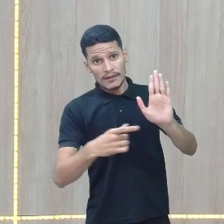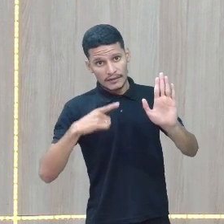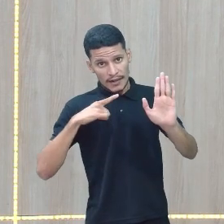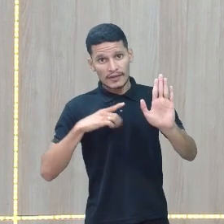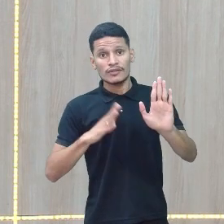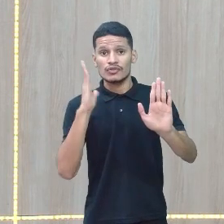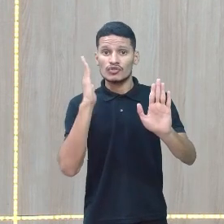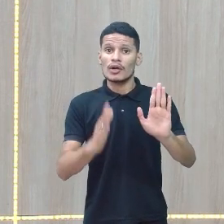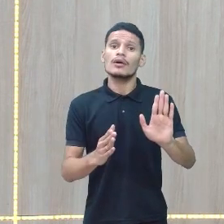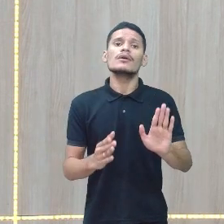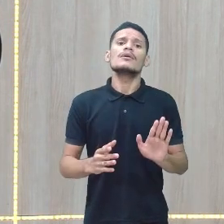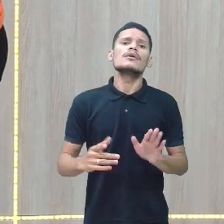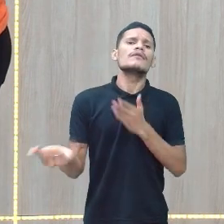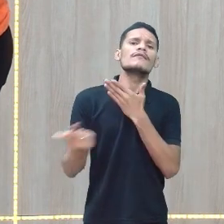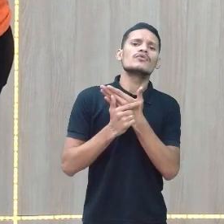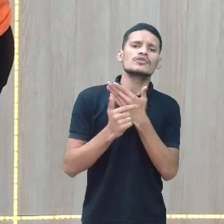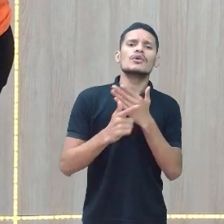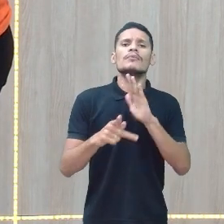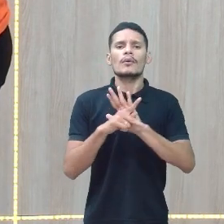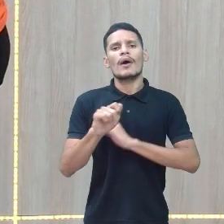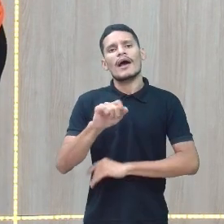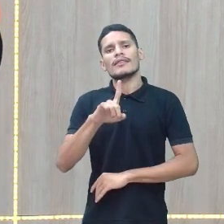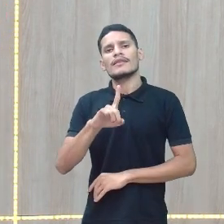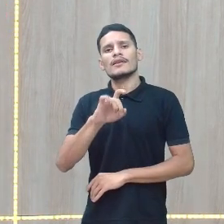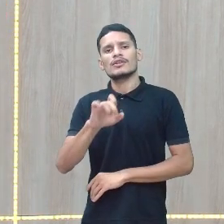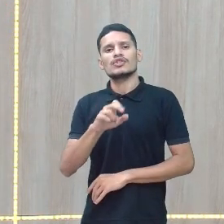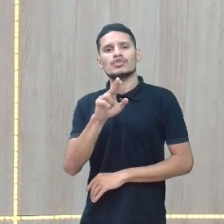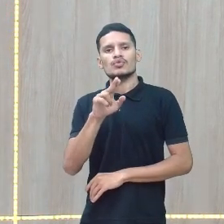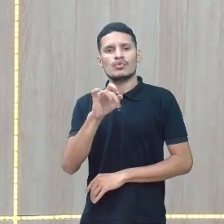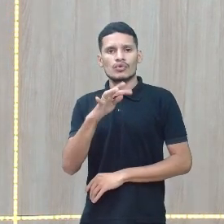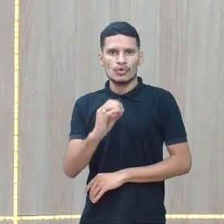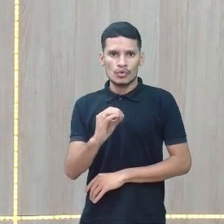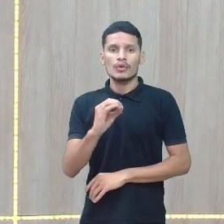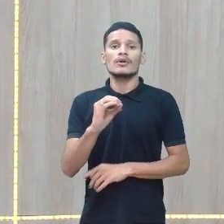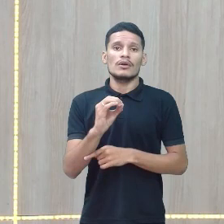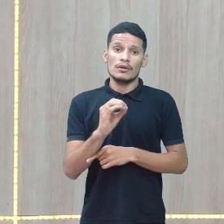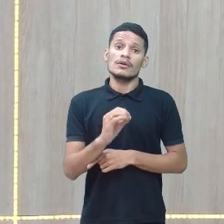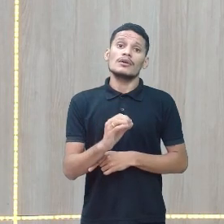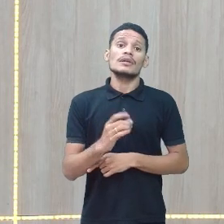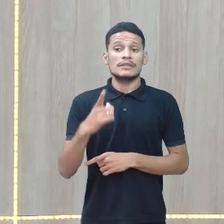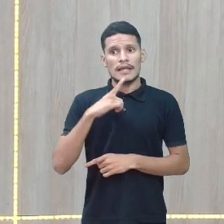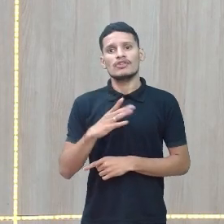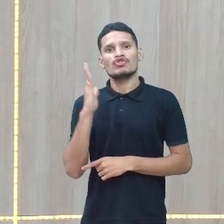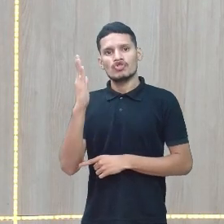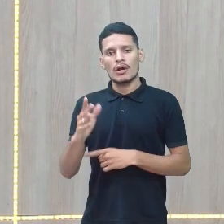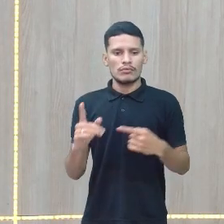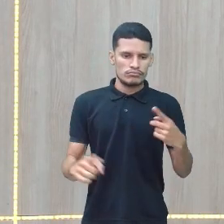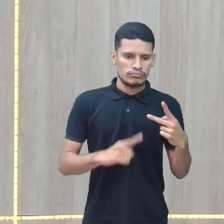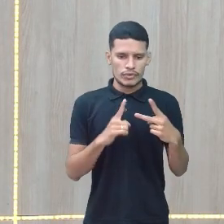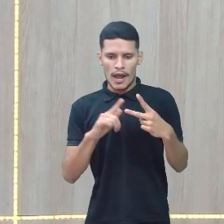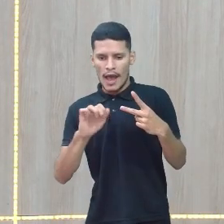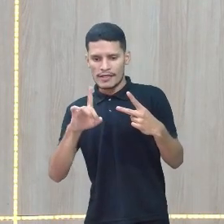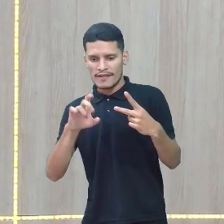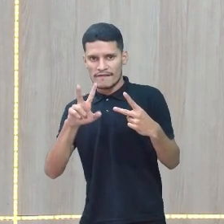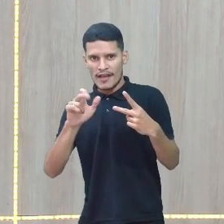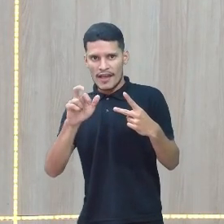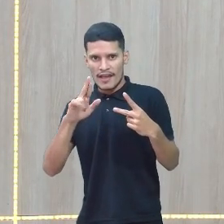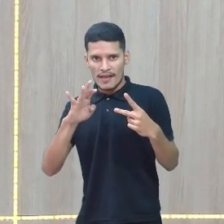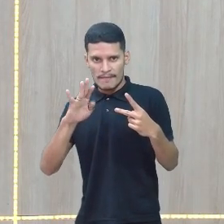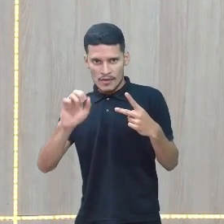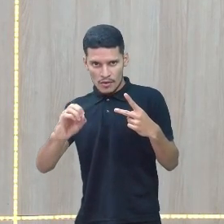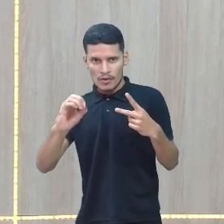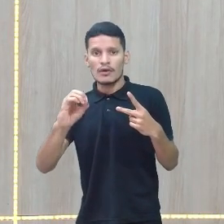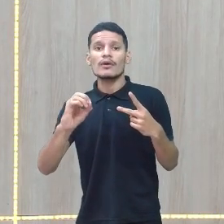também faz esse papel de adjunto, tá? Além do advérbio. Vocês entenderam?